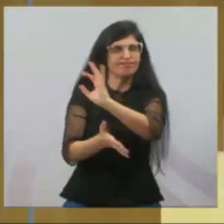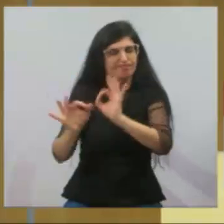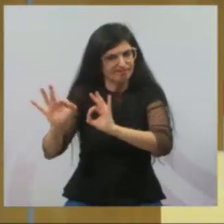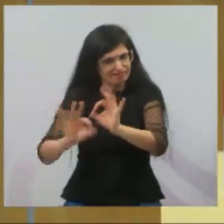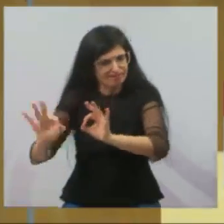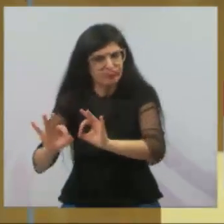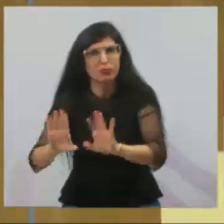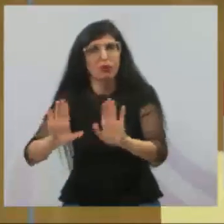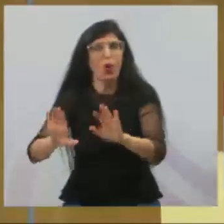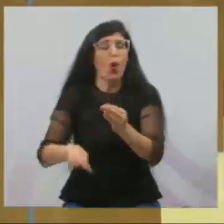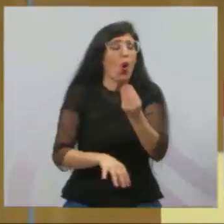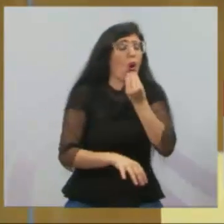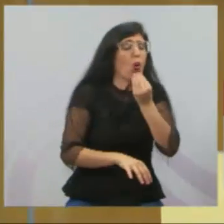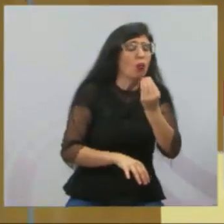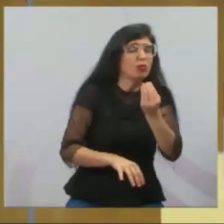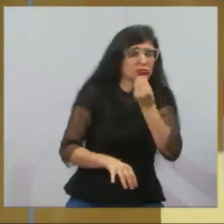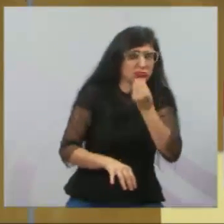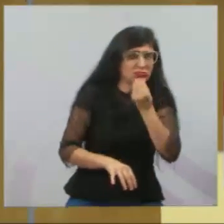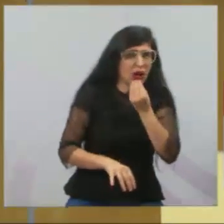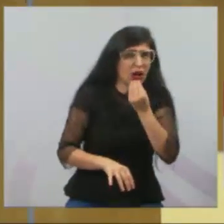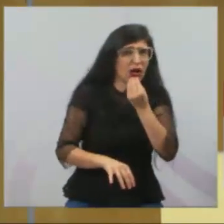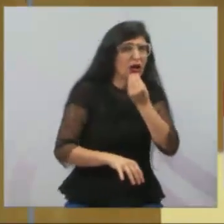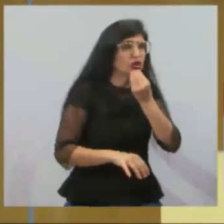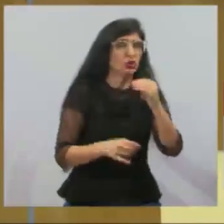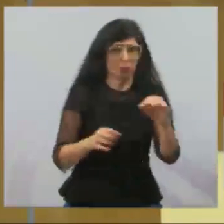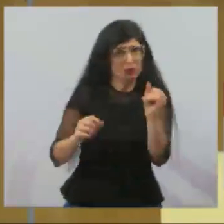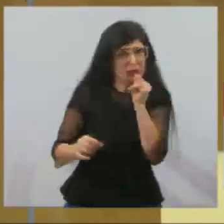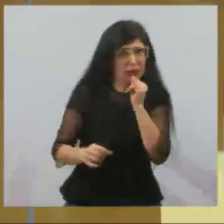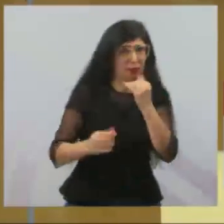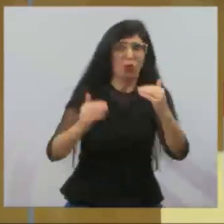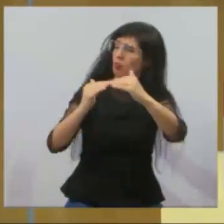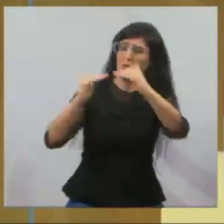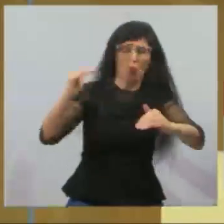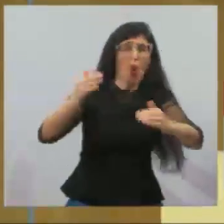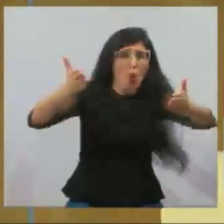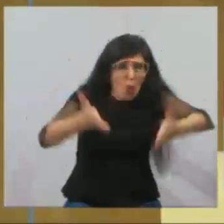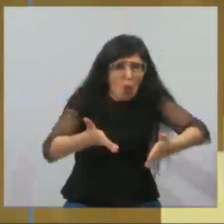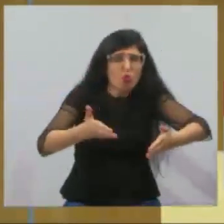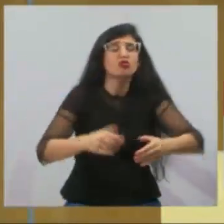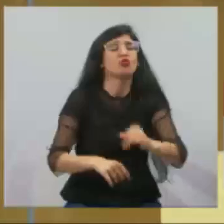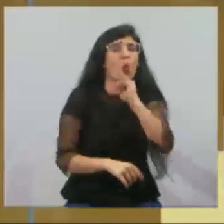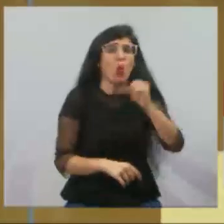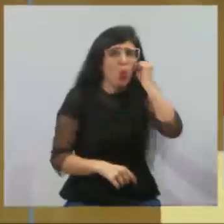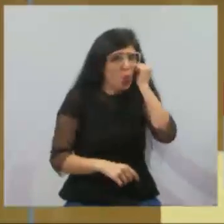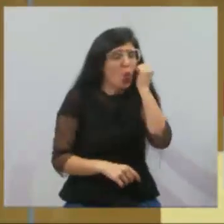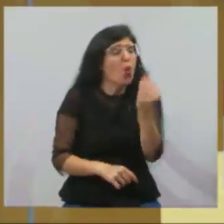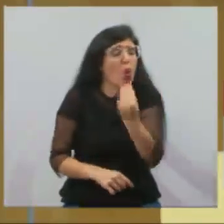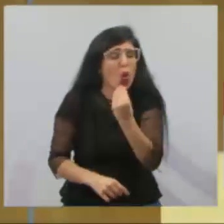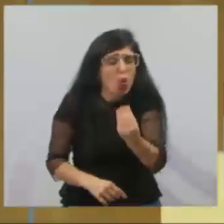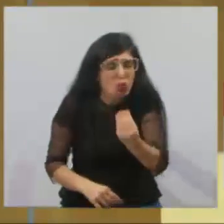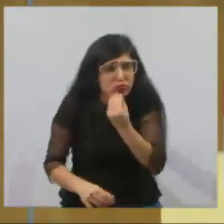para ele achar uma saída. Porque, minha gente, o que não entra na minha cabeça é